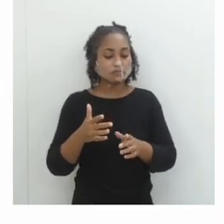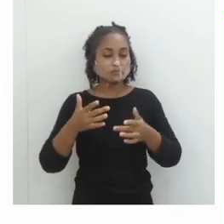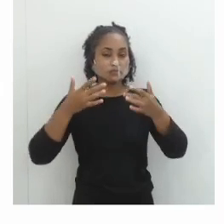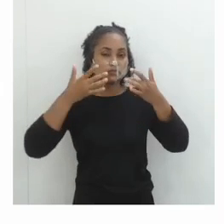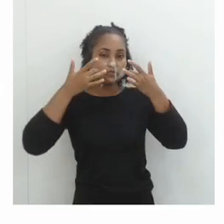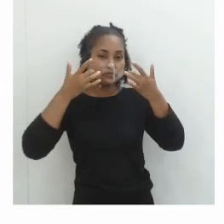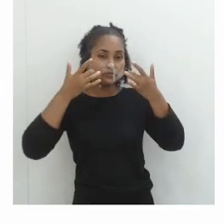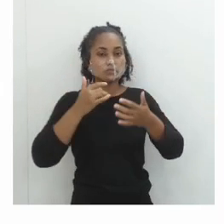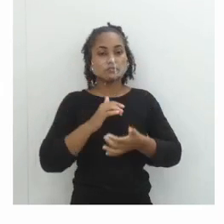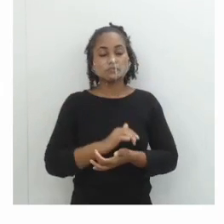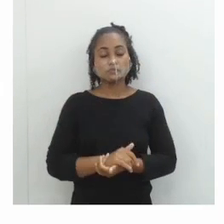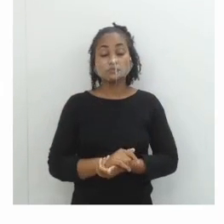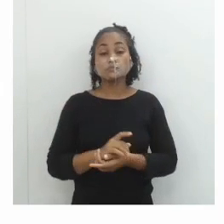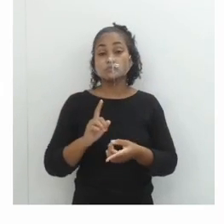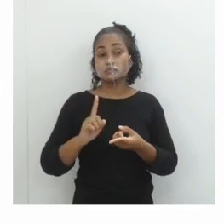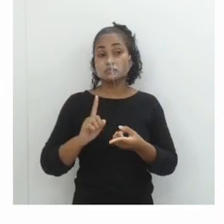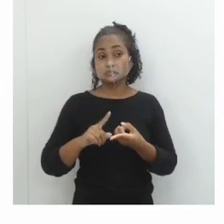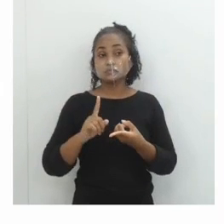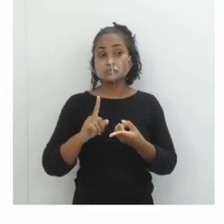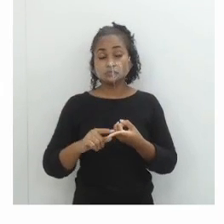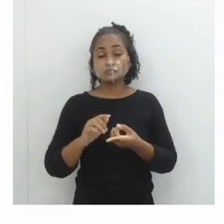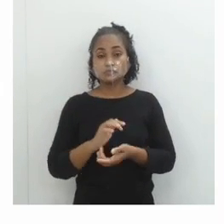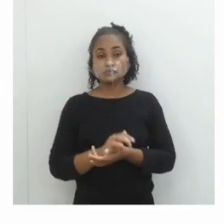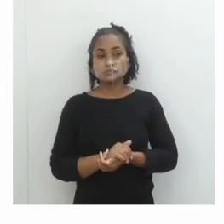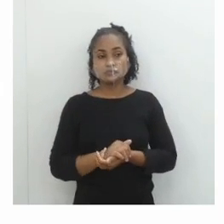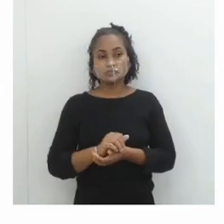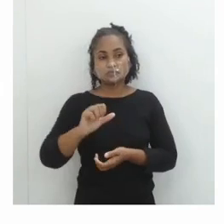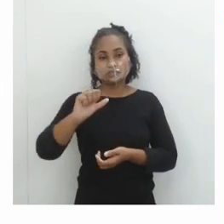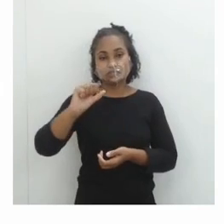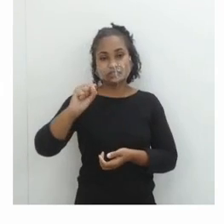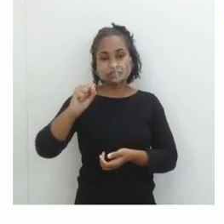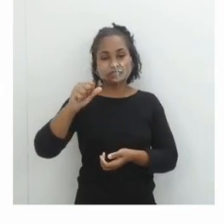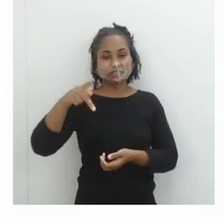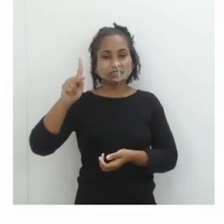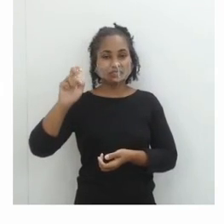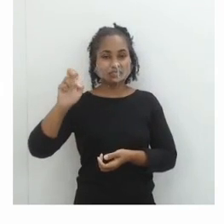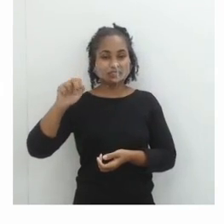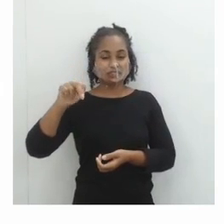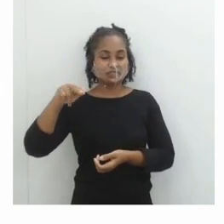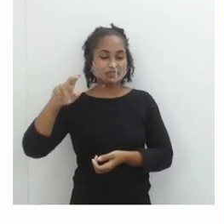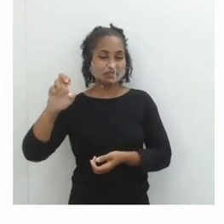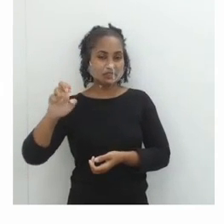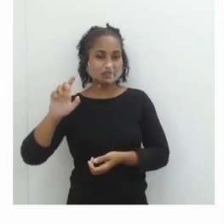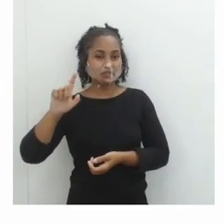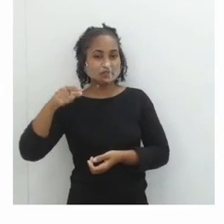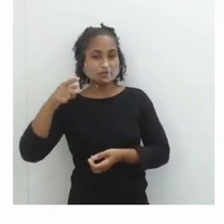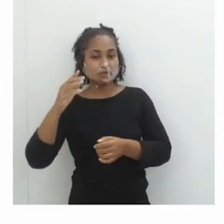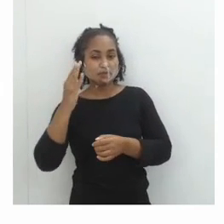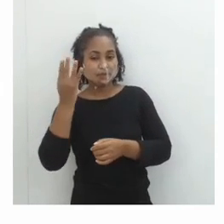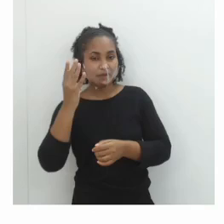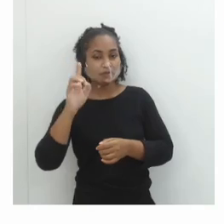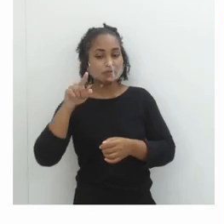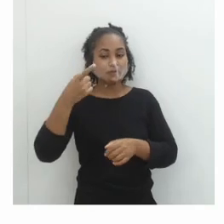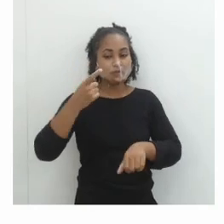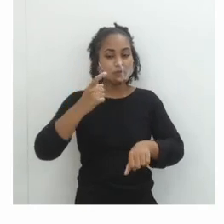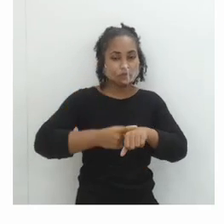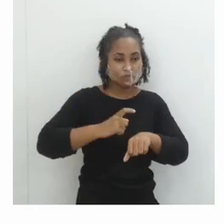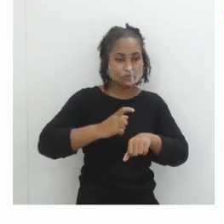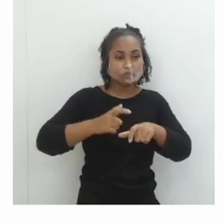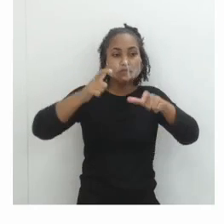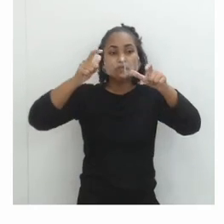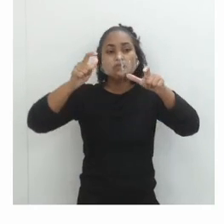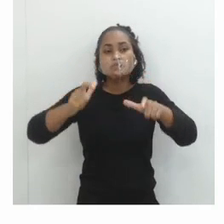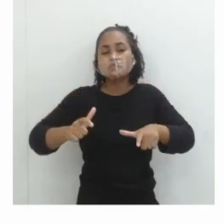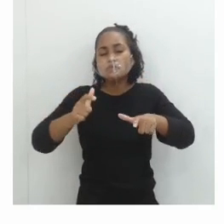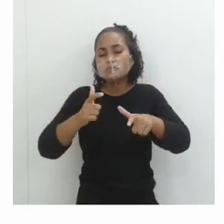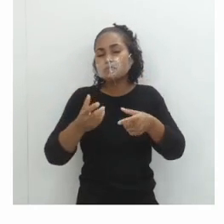teatral. E temos também o esquene, que inicialmente era de madeira, depois de pedra, e era um espaço